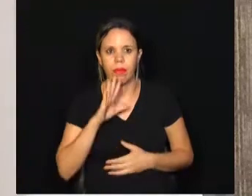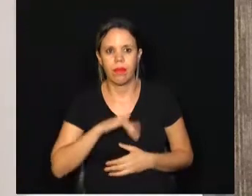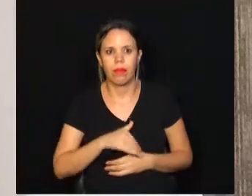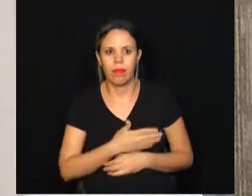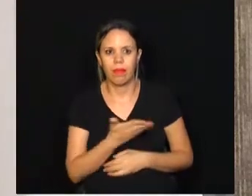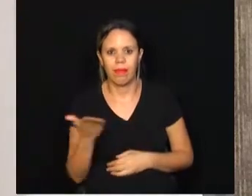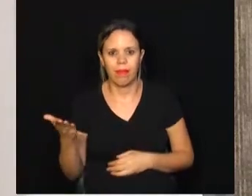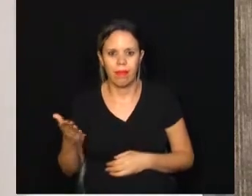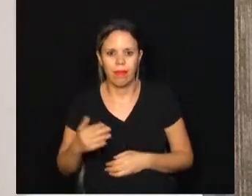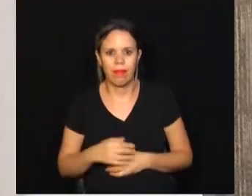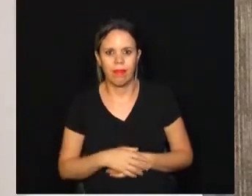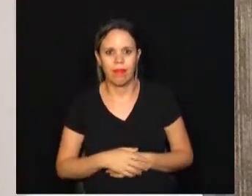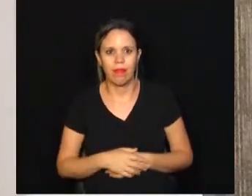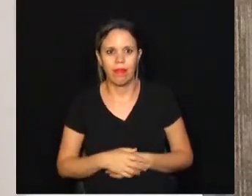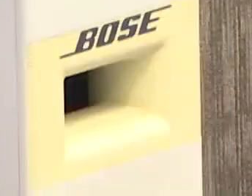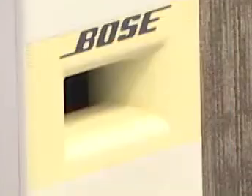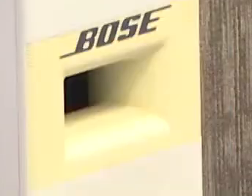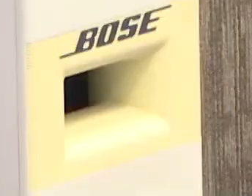tarde para você.